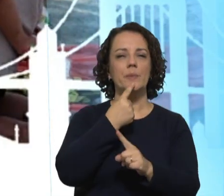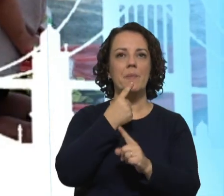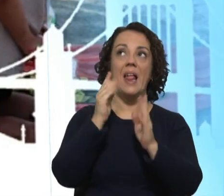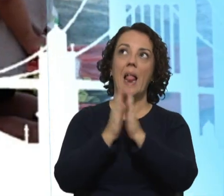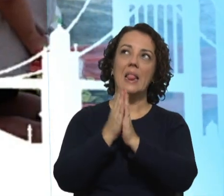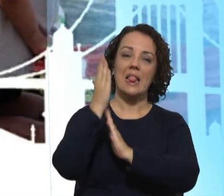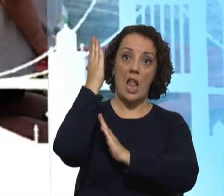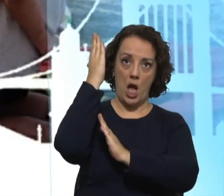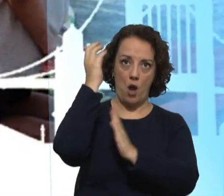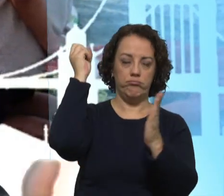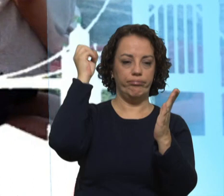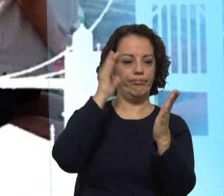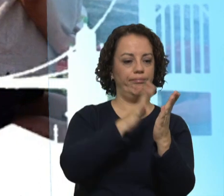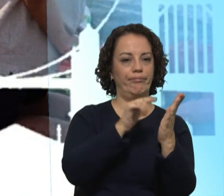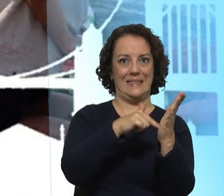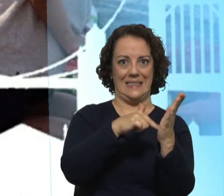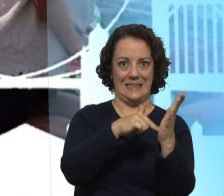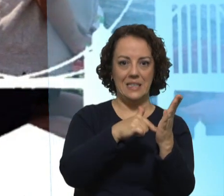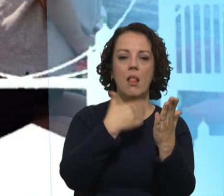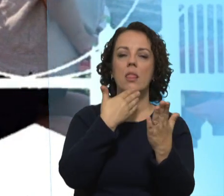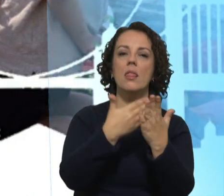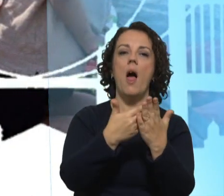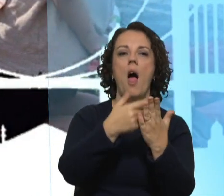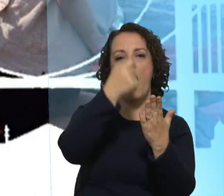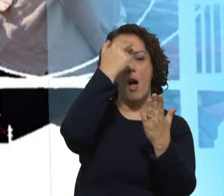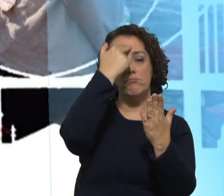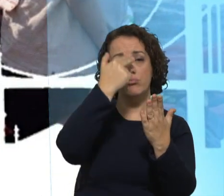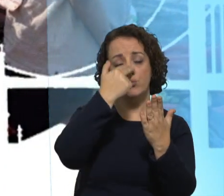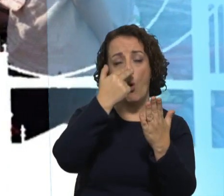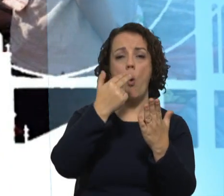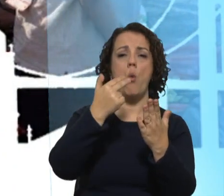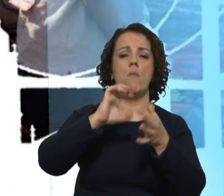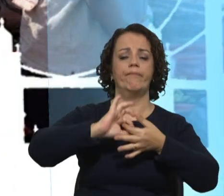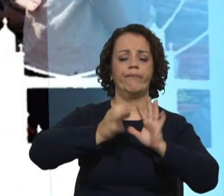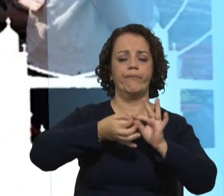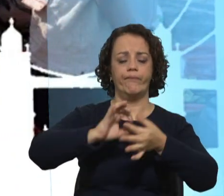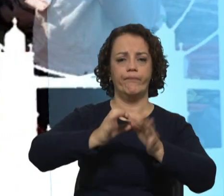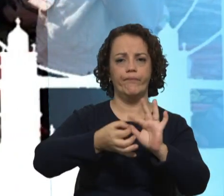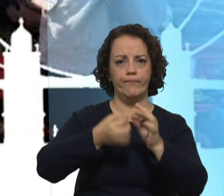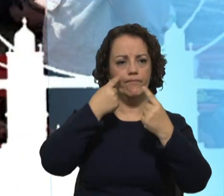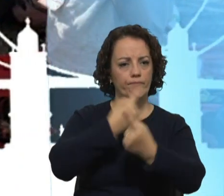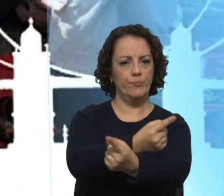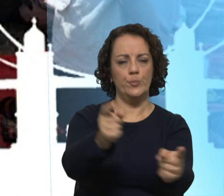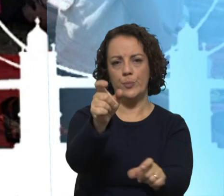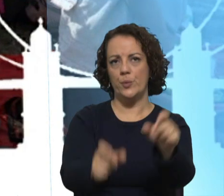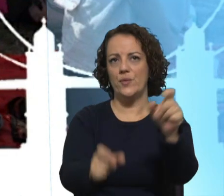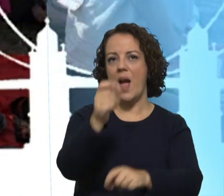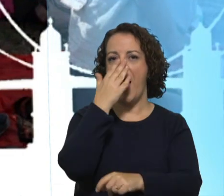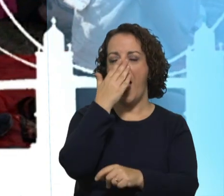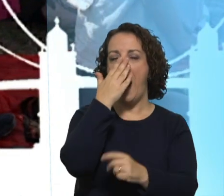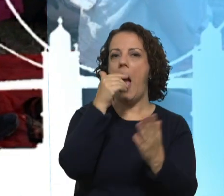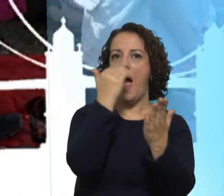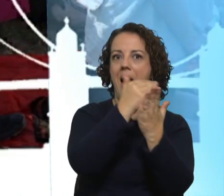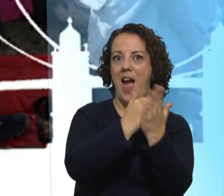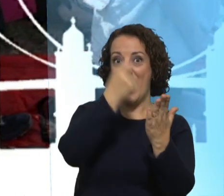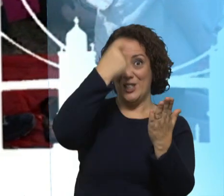revela ao homem, ao povo de Israel, no decurso da sua história, digamos, quase nas entrelinhas dos acontecimentos e